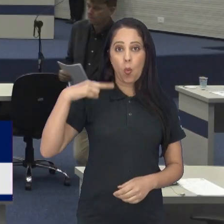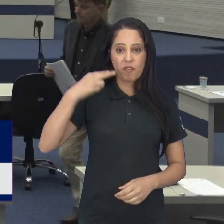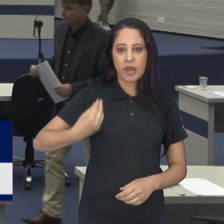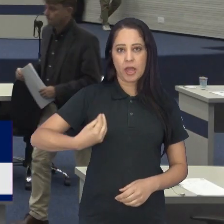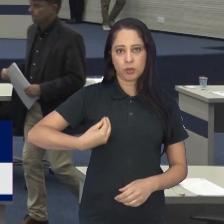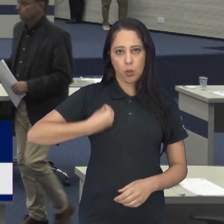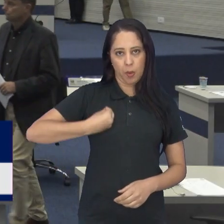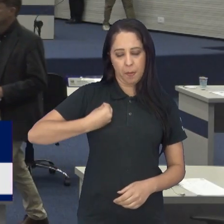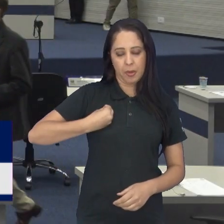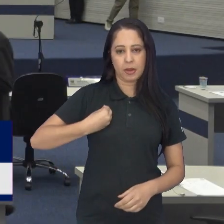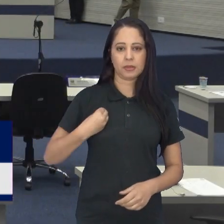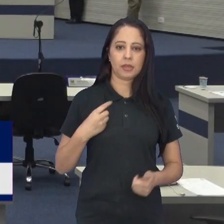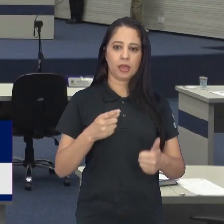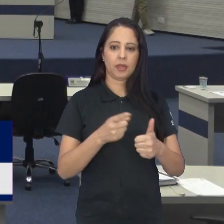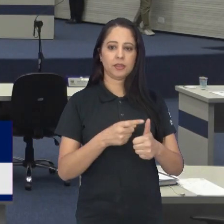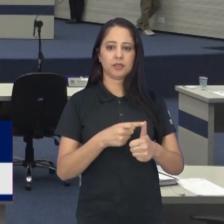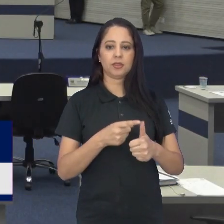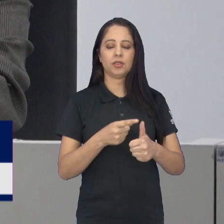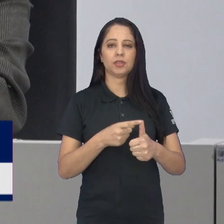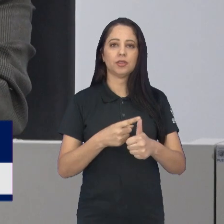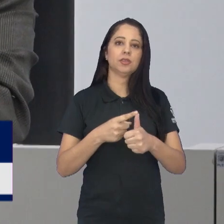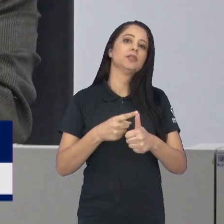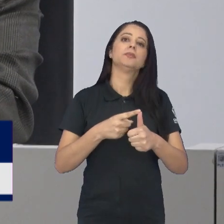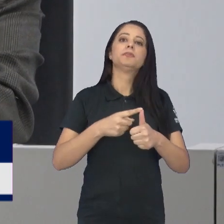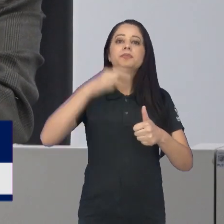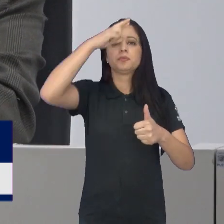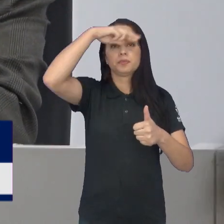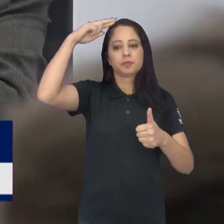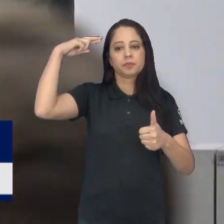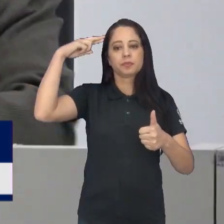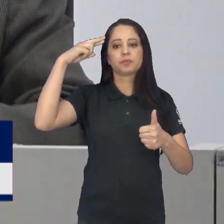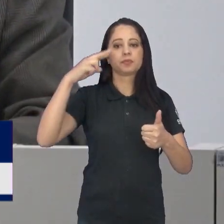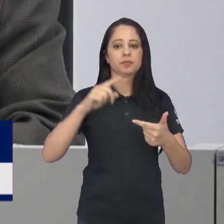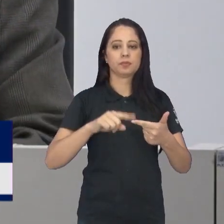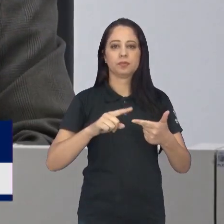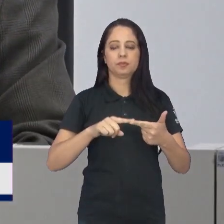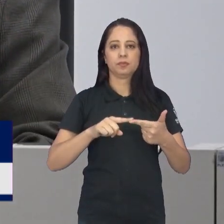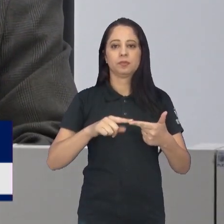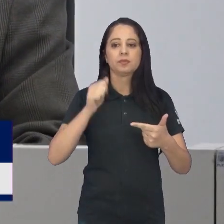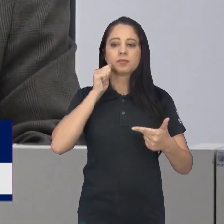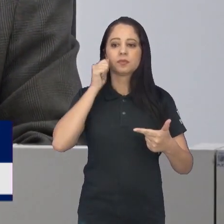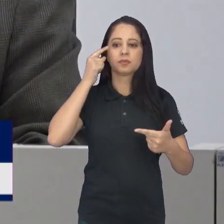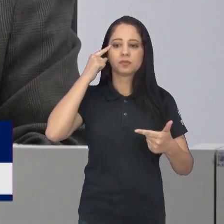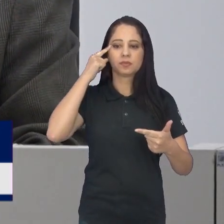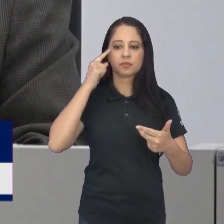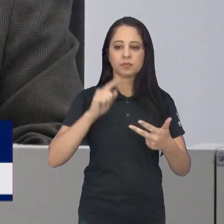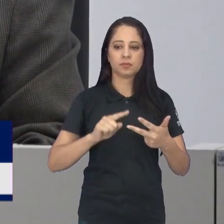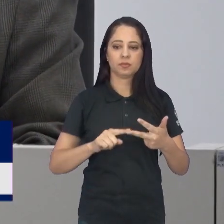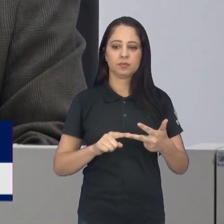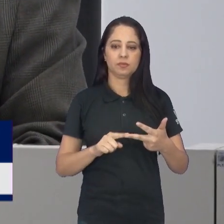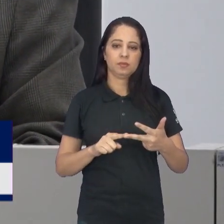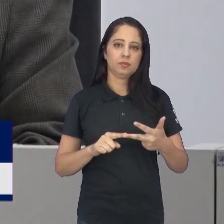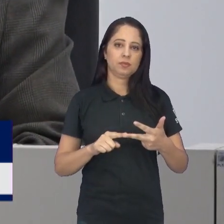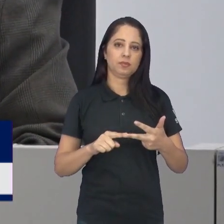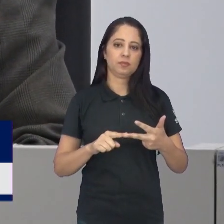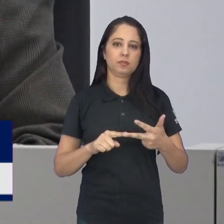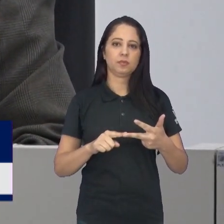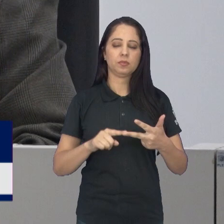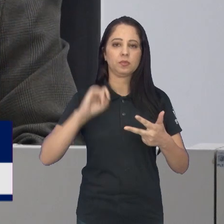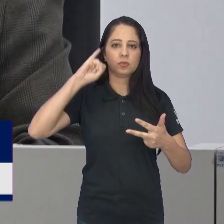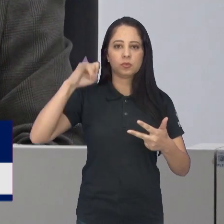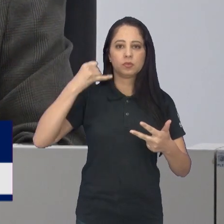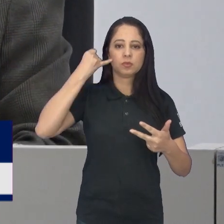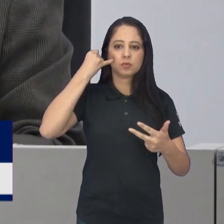seguintes vereadores: vereador Roberto Chagas, vereadora Amélia Naomi, vereador